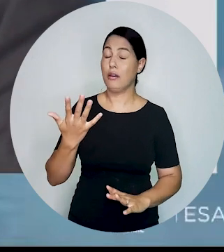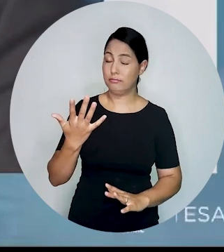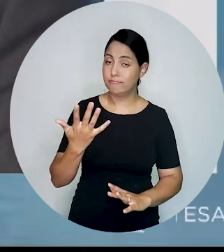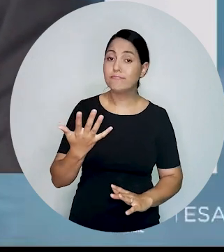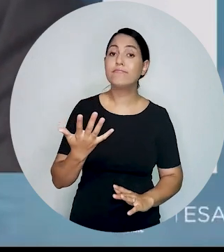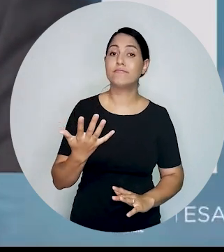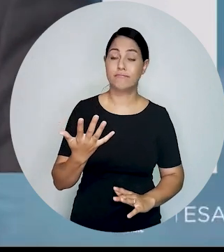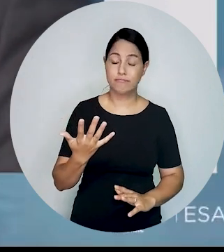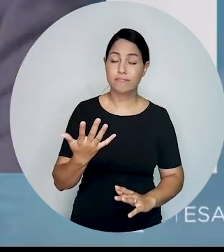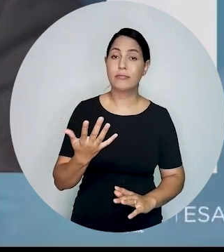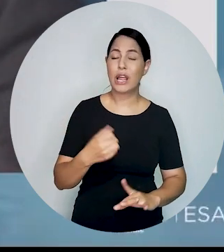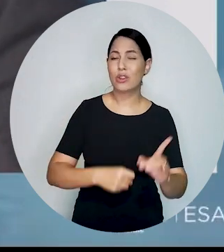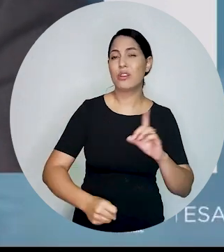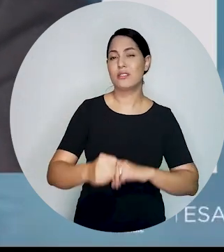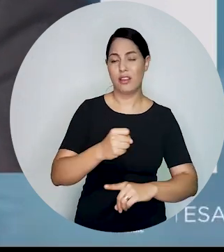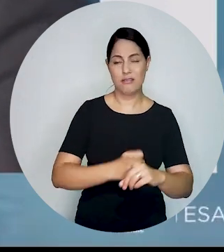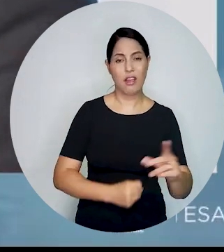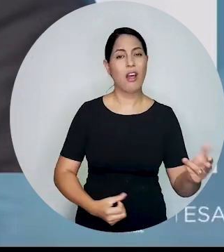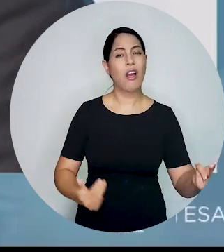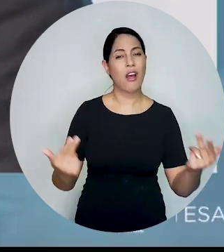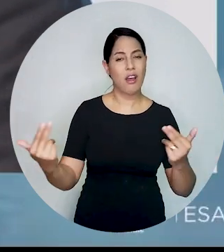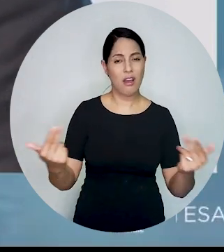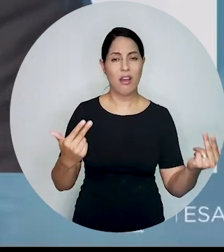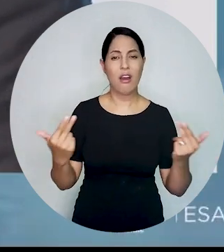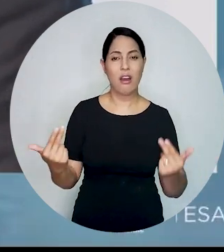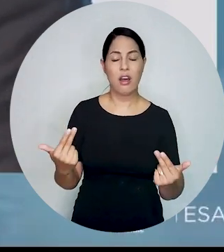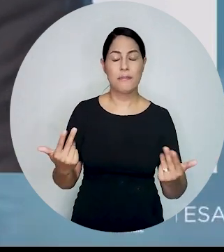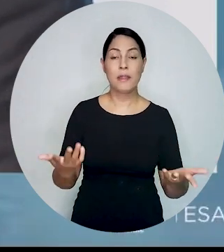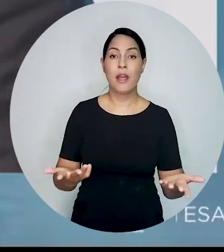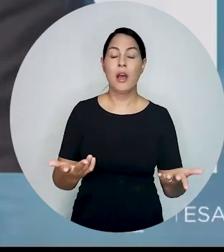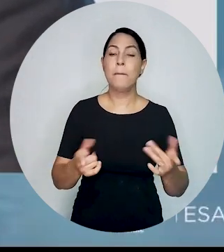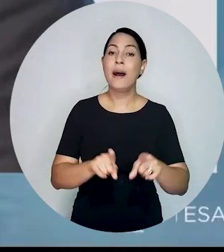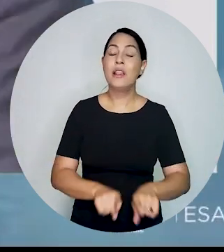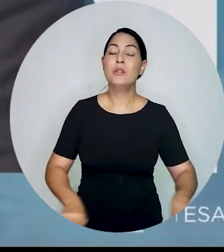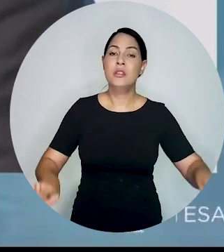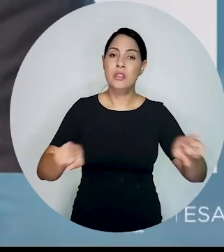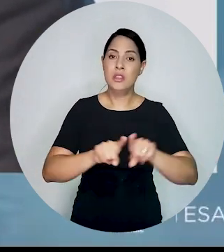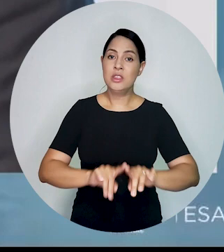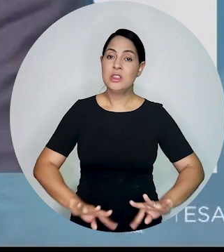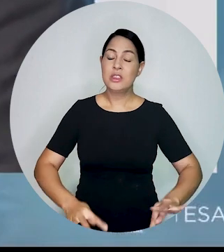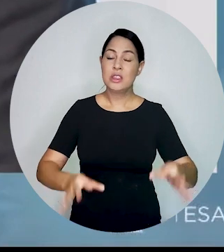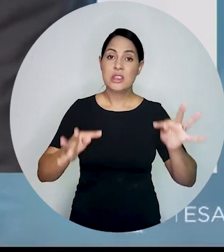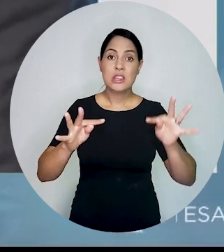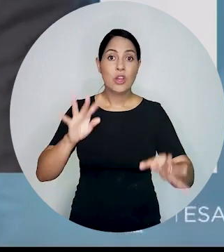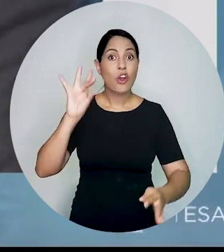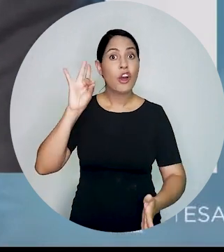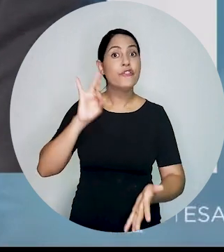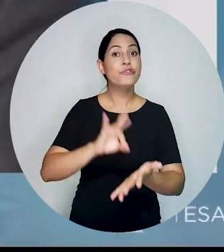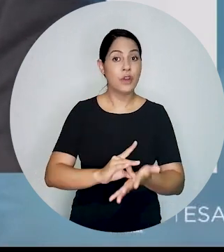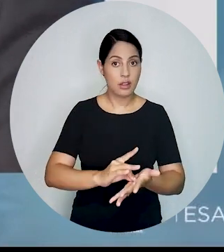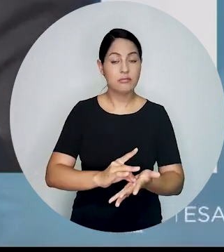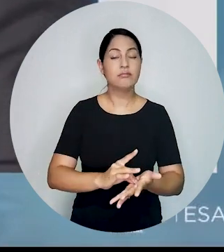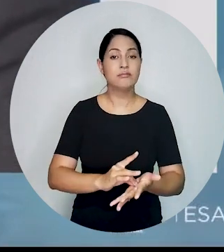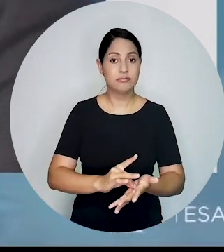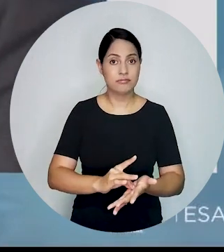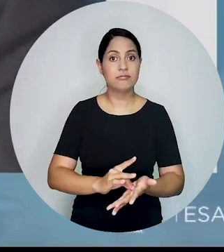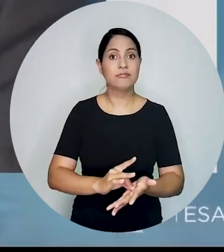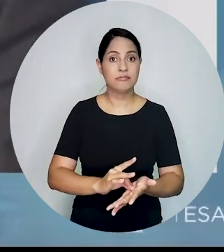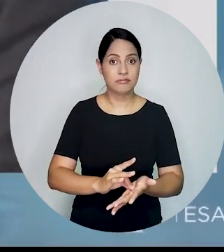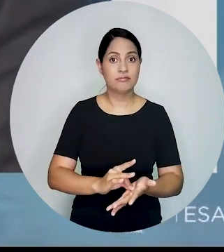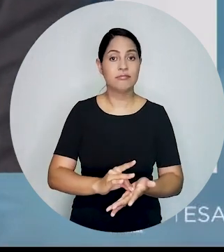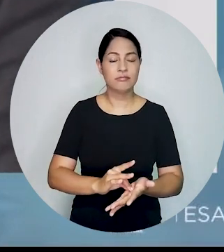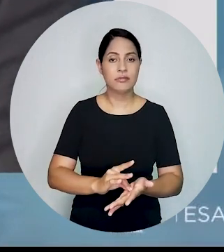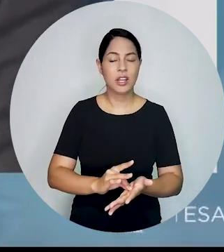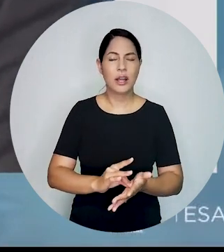em diversas frentes, assim como para a sociedade, e a atualização tecnológica é uma